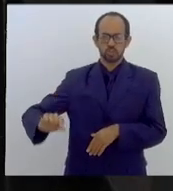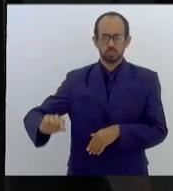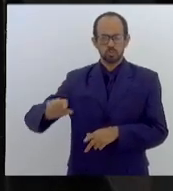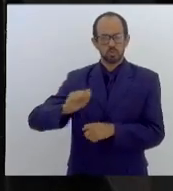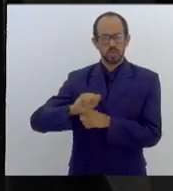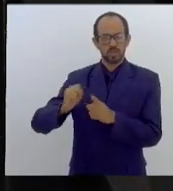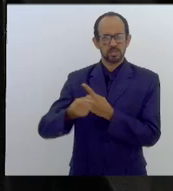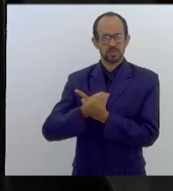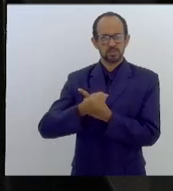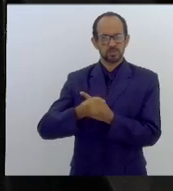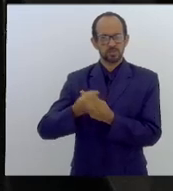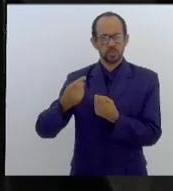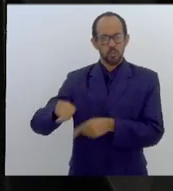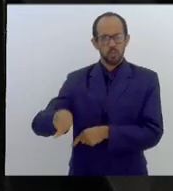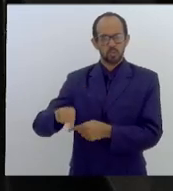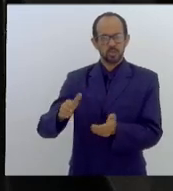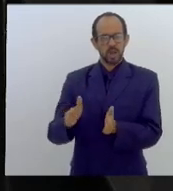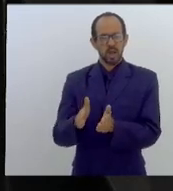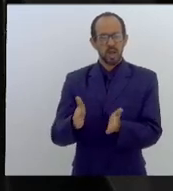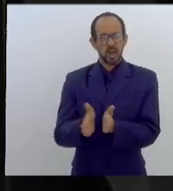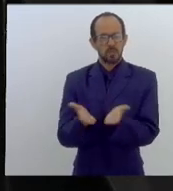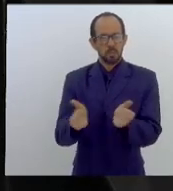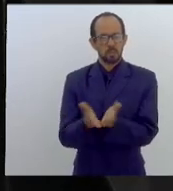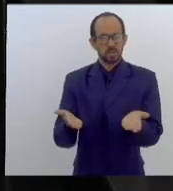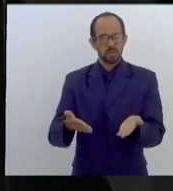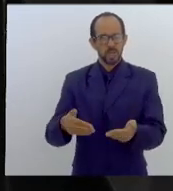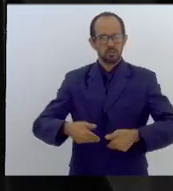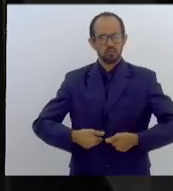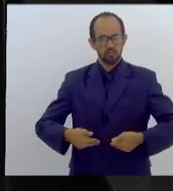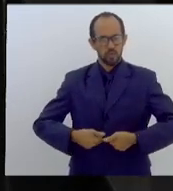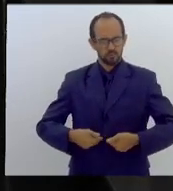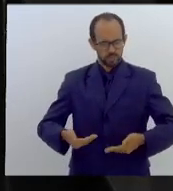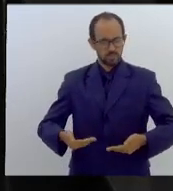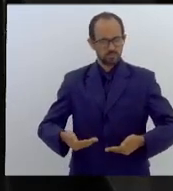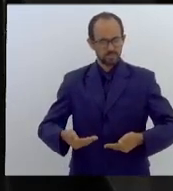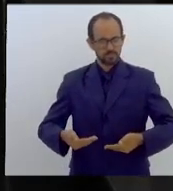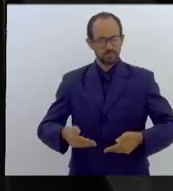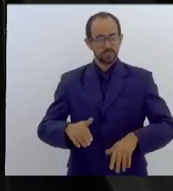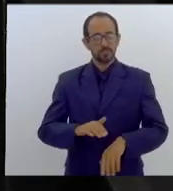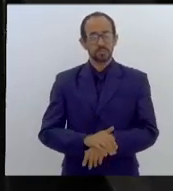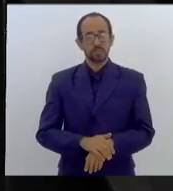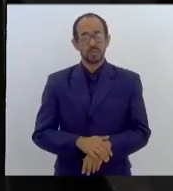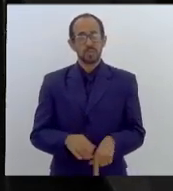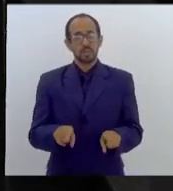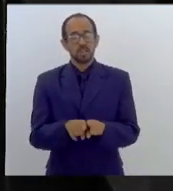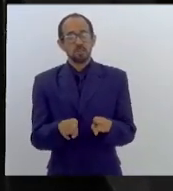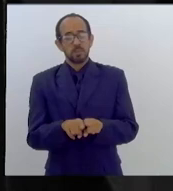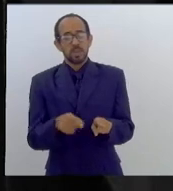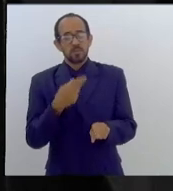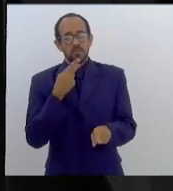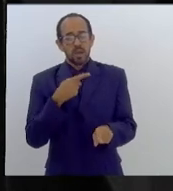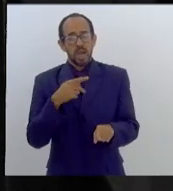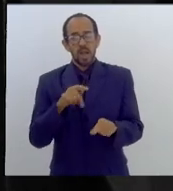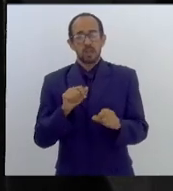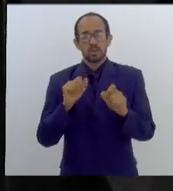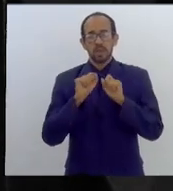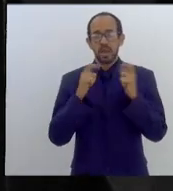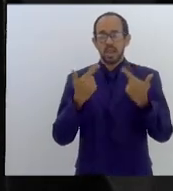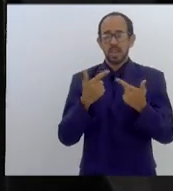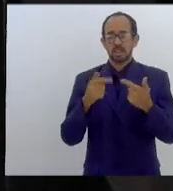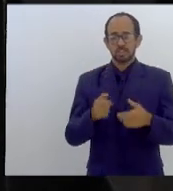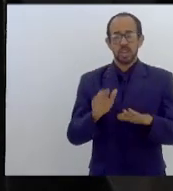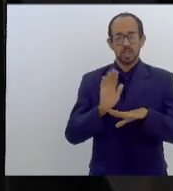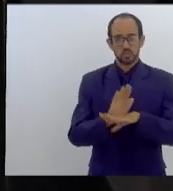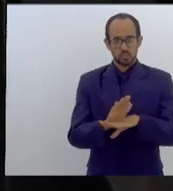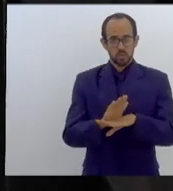assistenciais de combate à fome, à extrema pobreza e à miséria. Quero também mencionar um aspecto que, inclusive, a Assembleia contribuiu. Aprovamos aqui